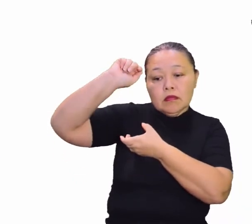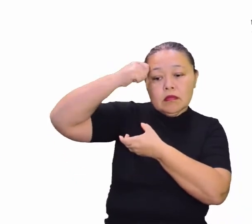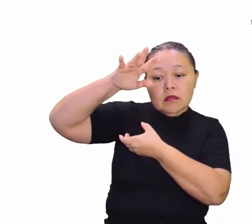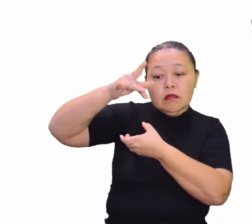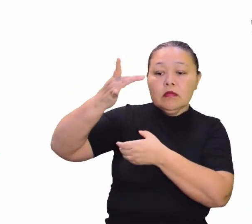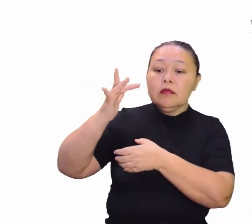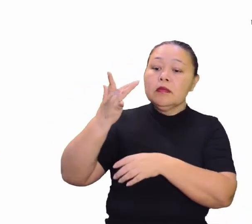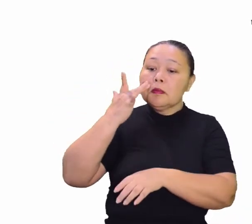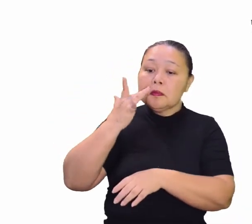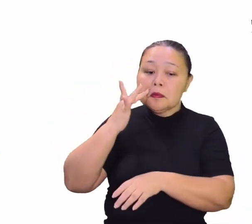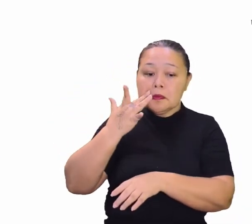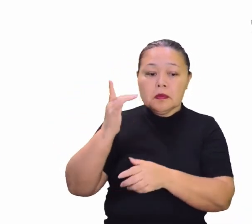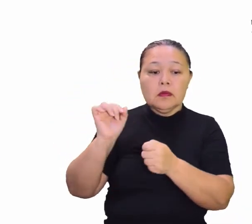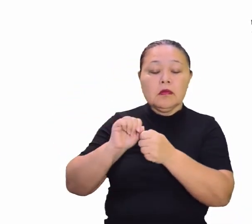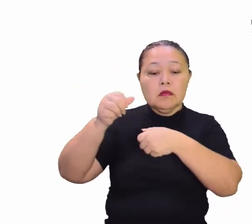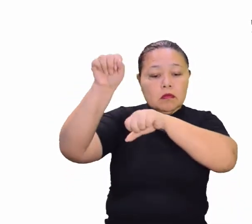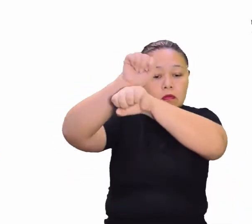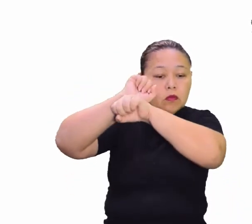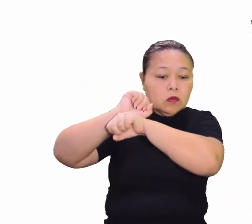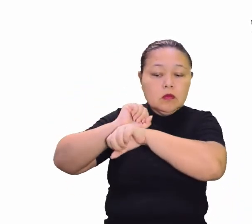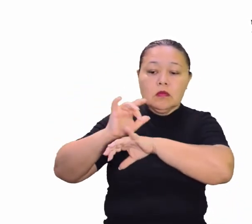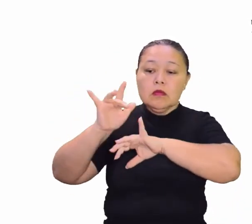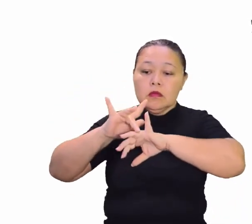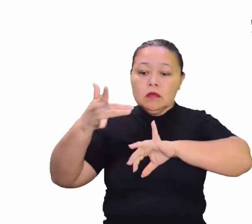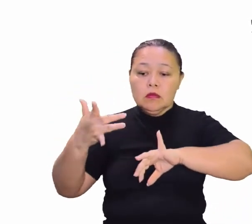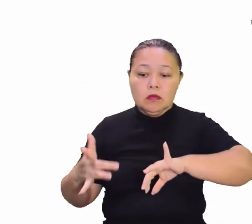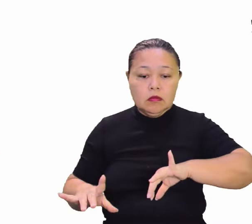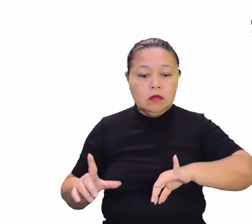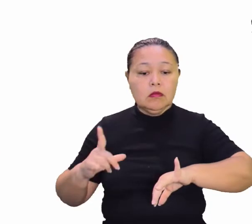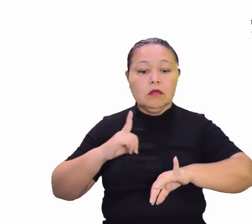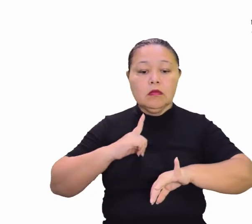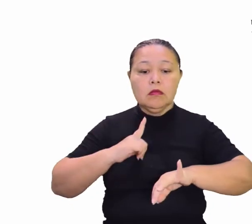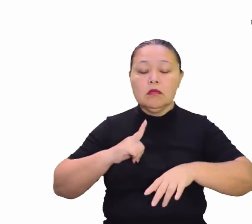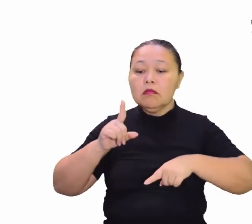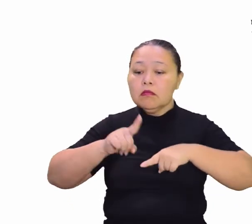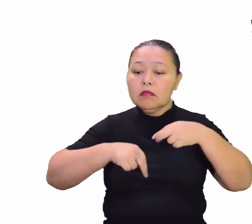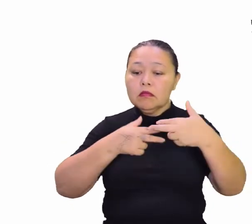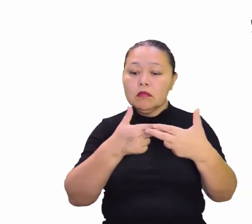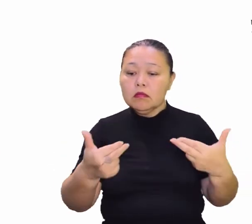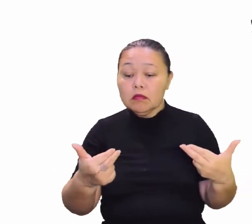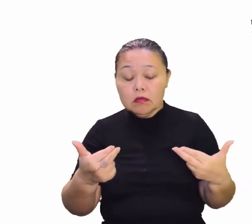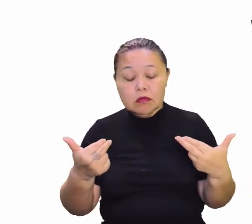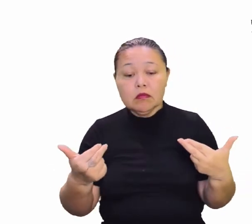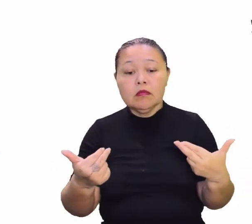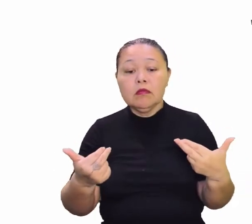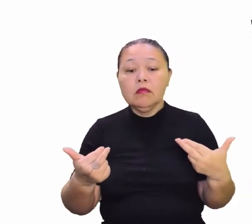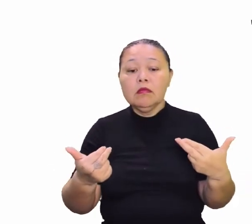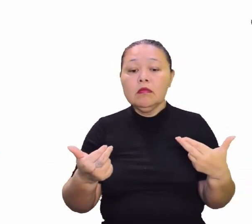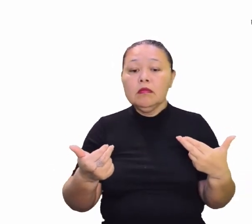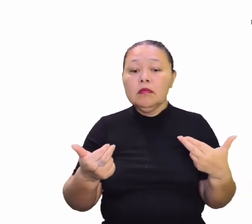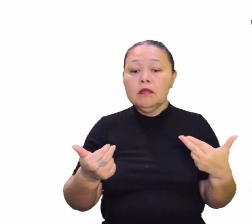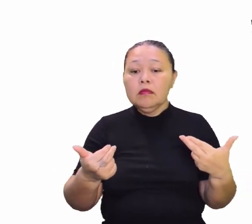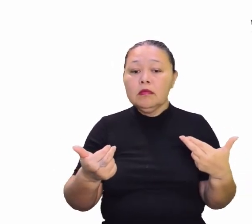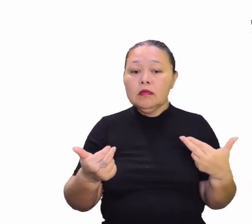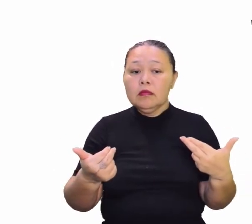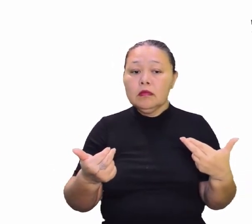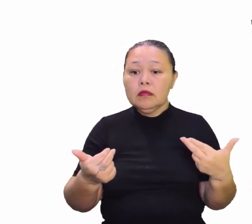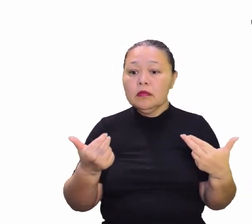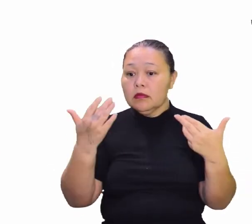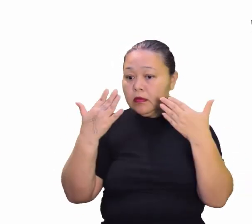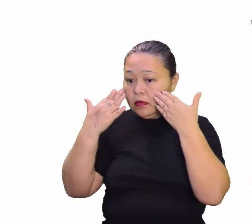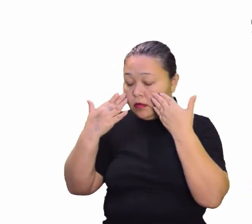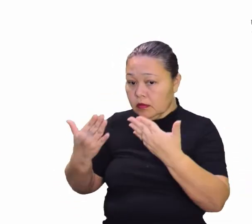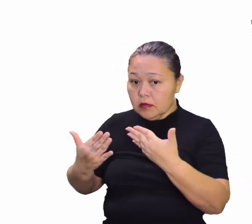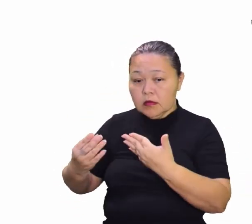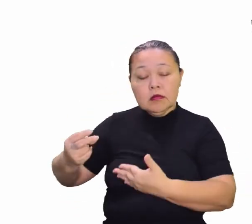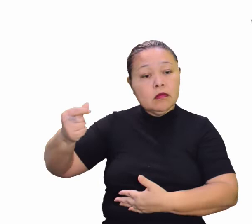ouro, escravos, pedras preciosas e especiarias. Então a gente observa aí que há